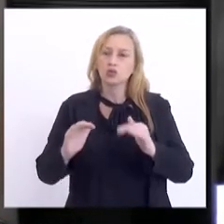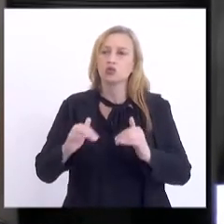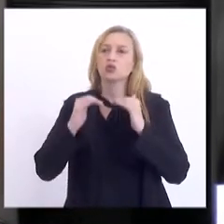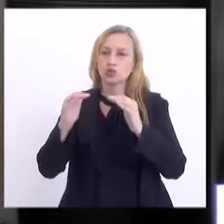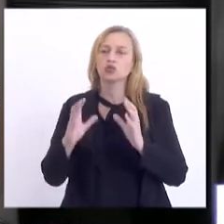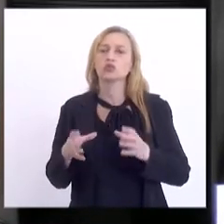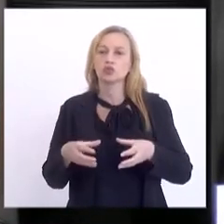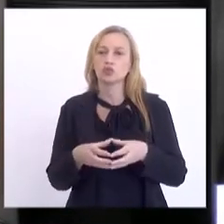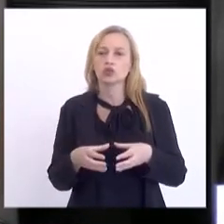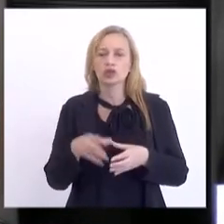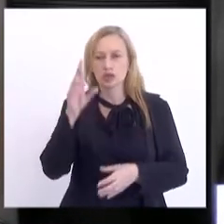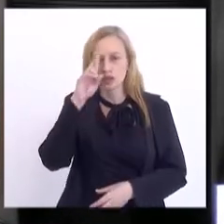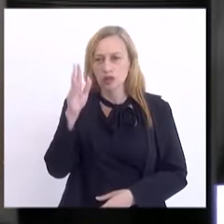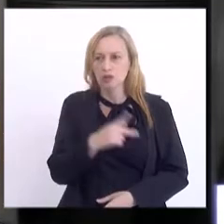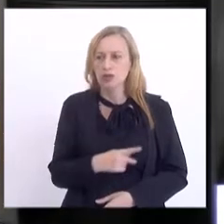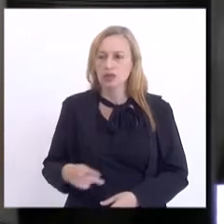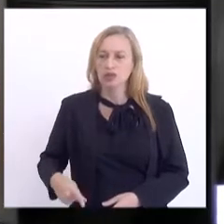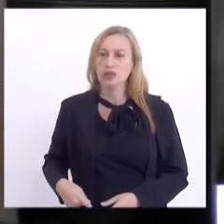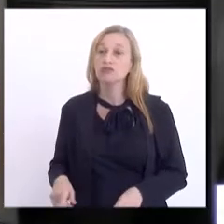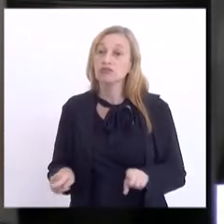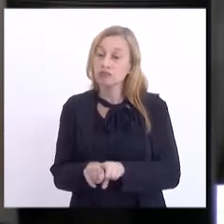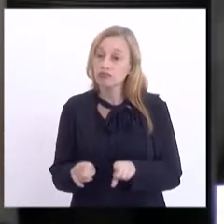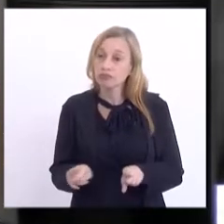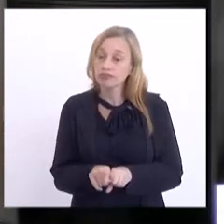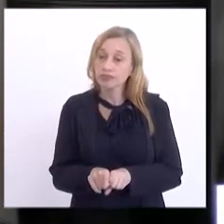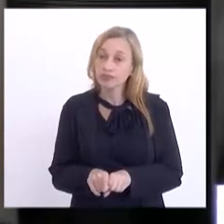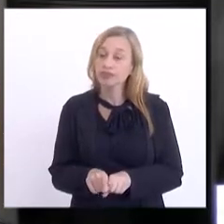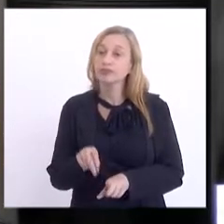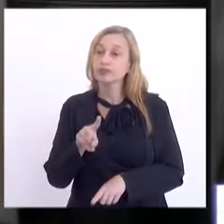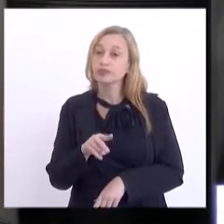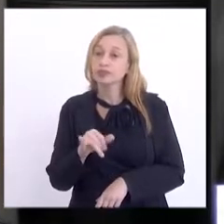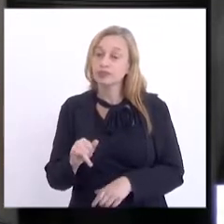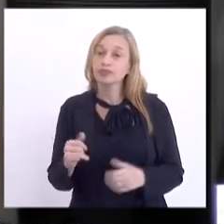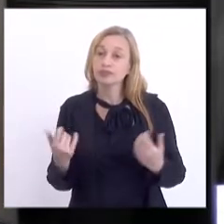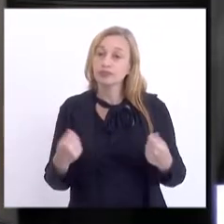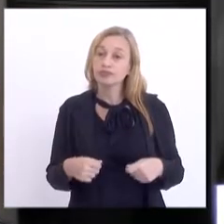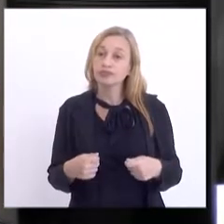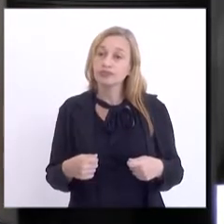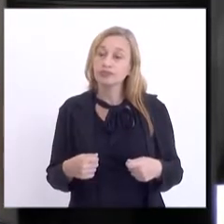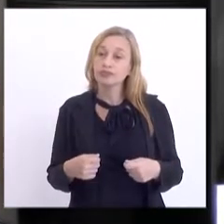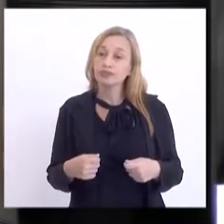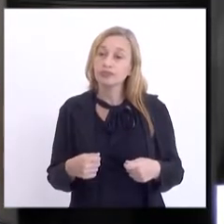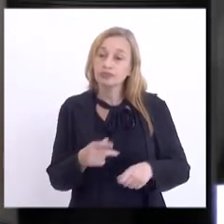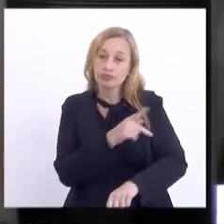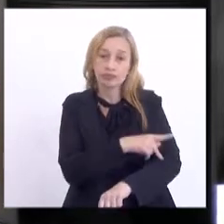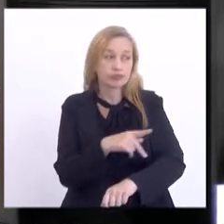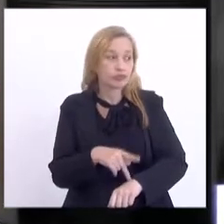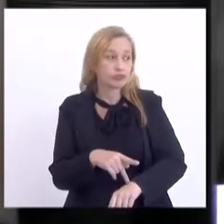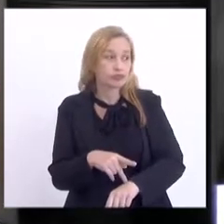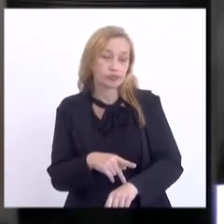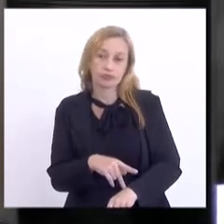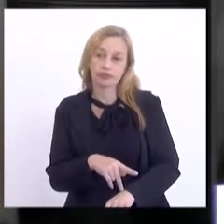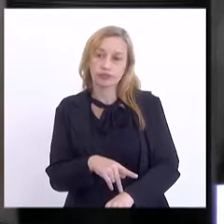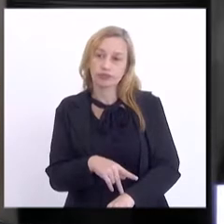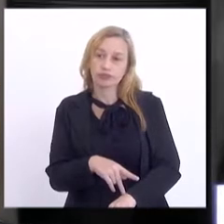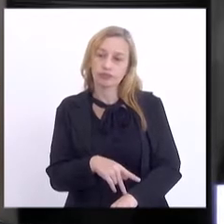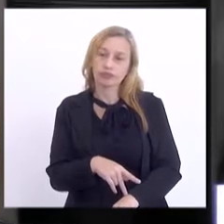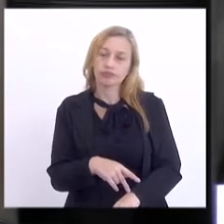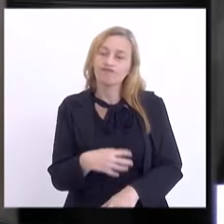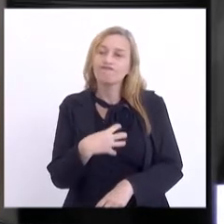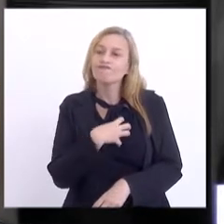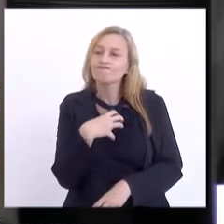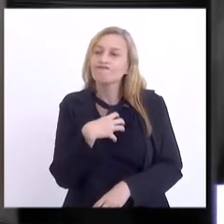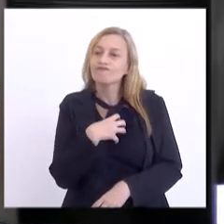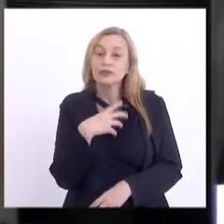subcomissão se o presidente também vai ter que ser pedagógica e didática no